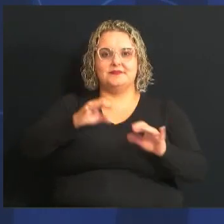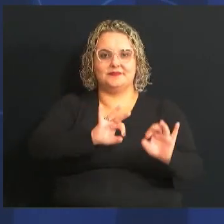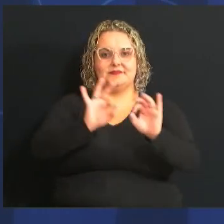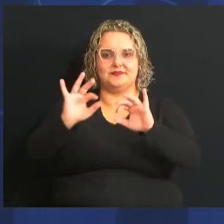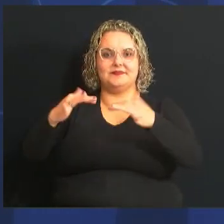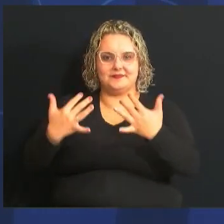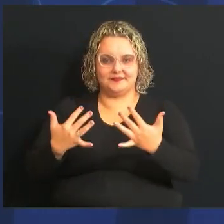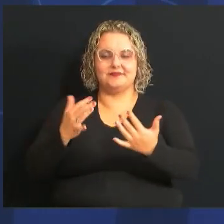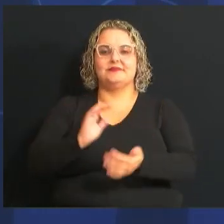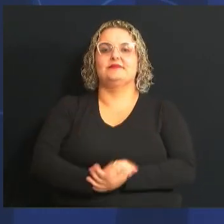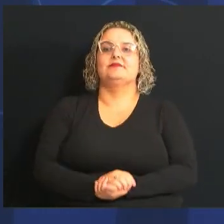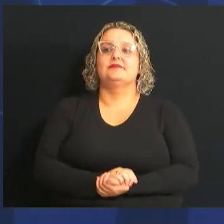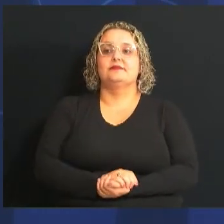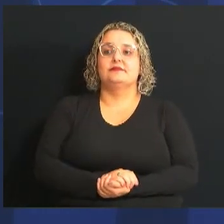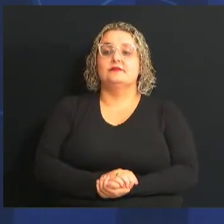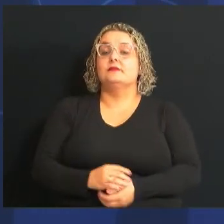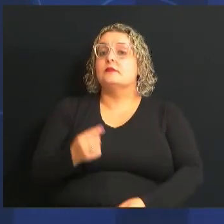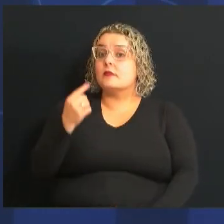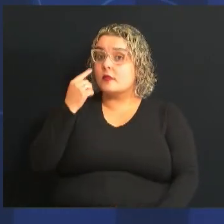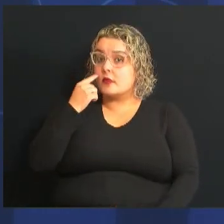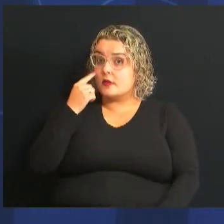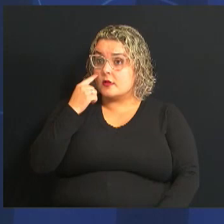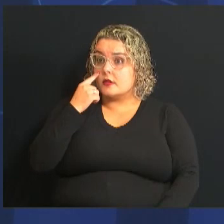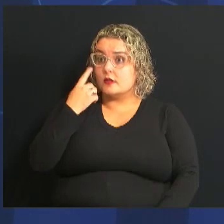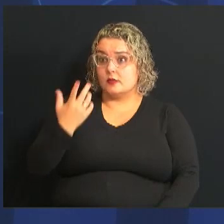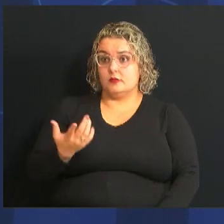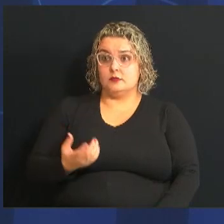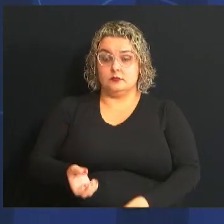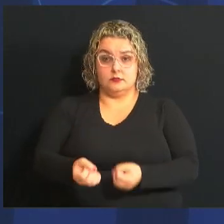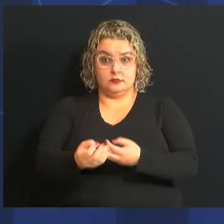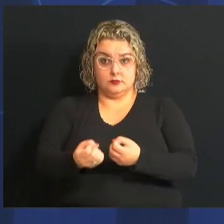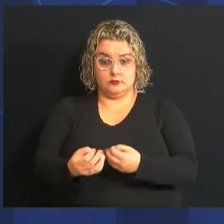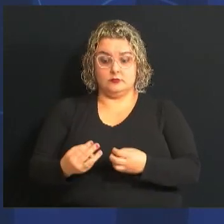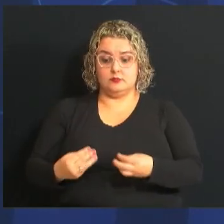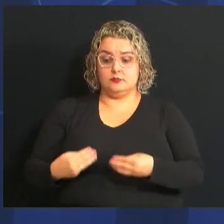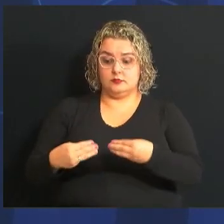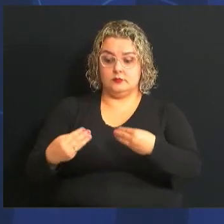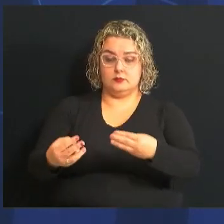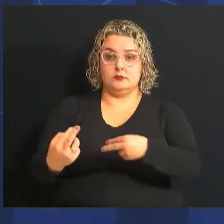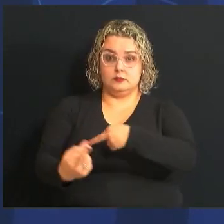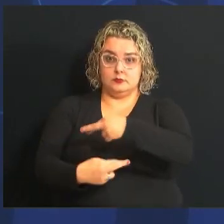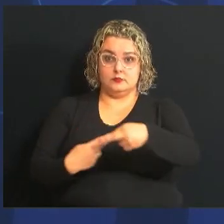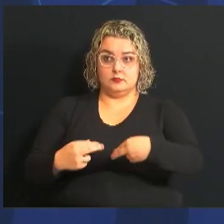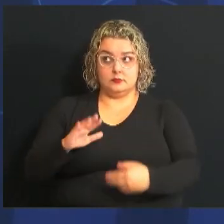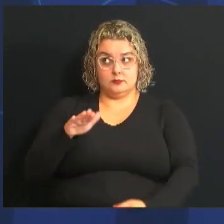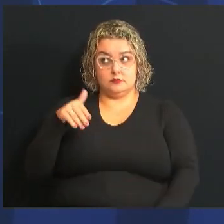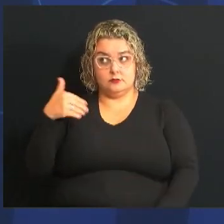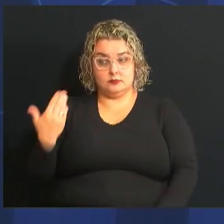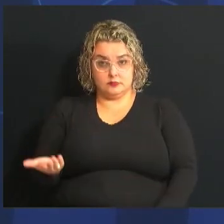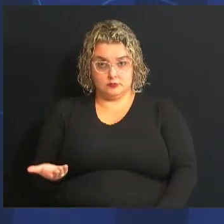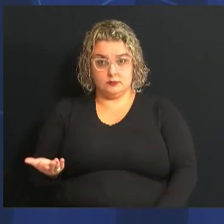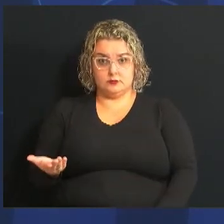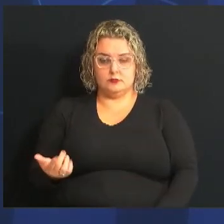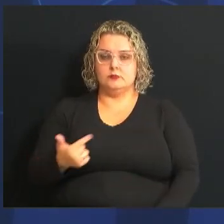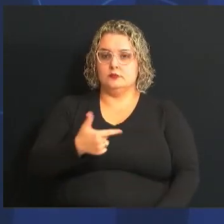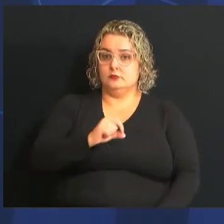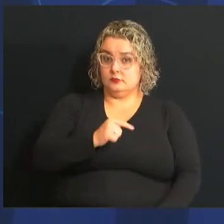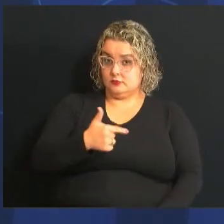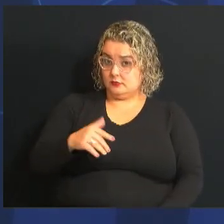sua audiência. E olha só, de acordo com dados do Ministério das Relações Exteriores, em